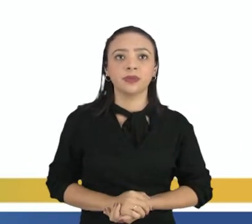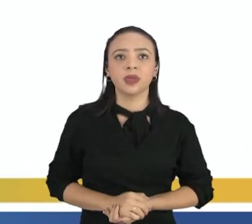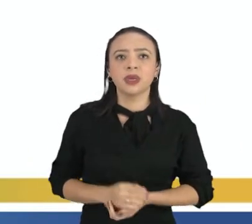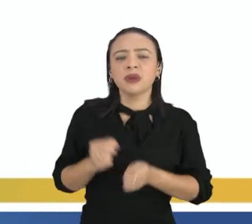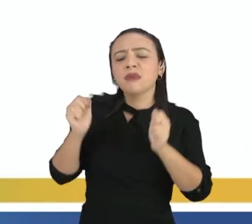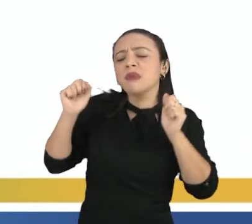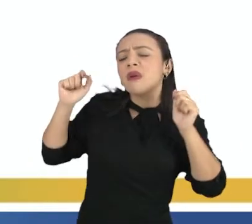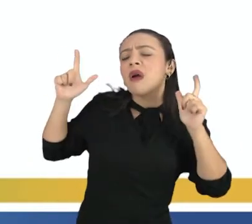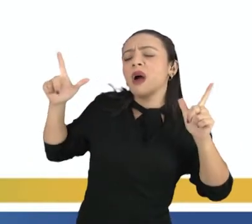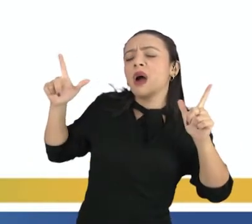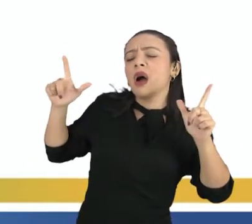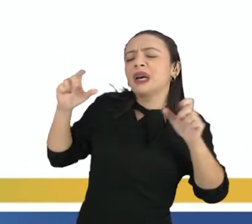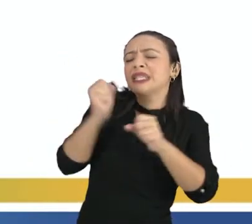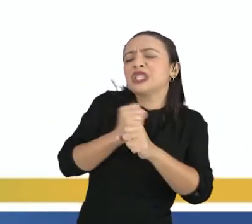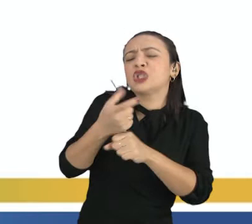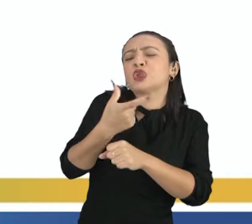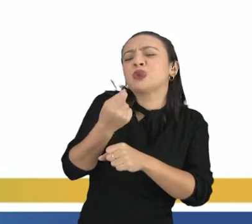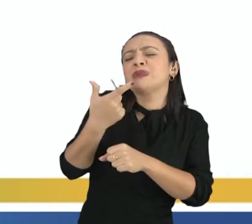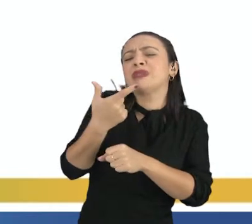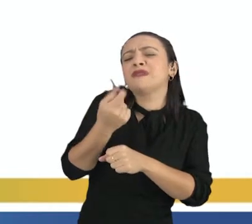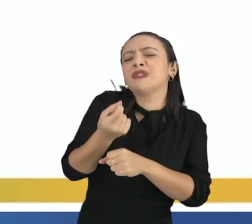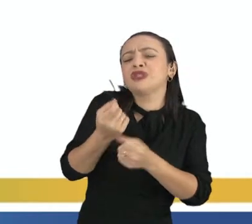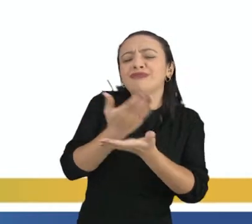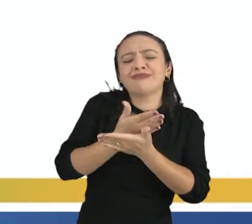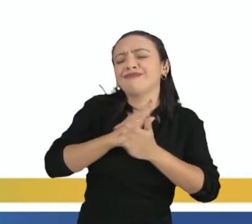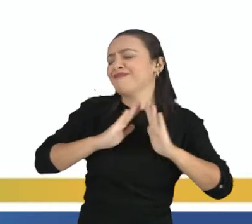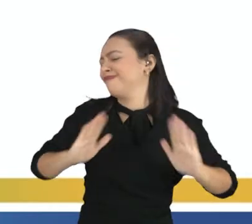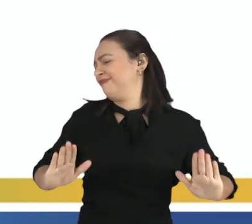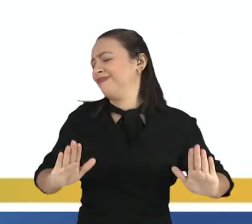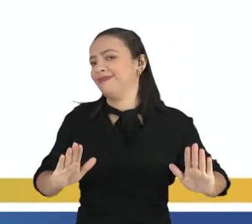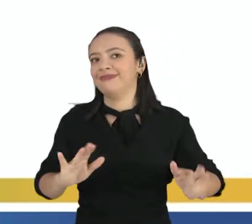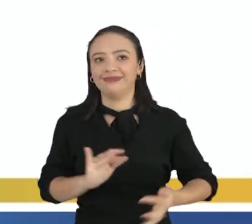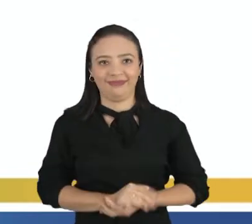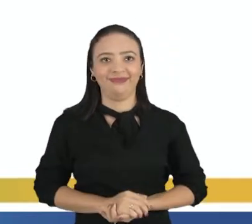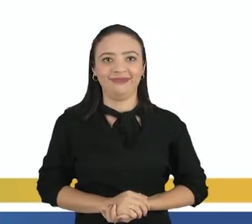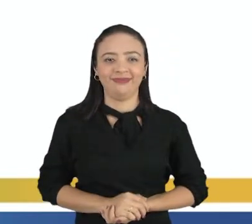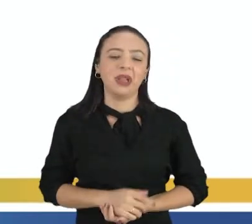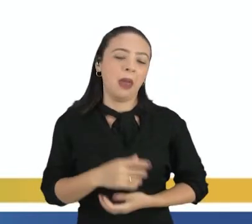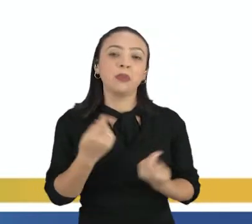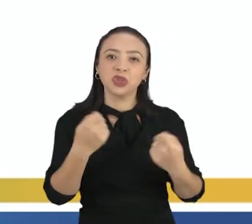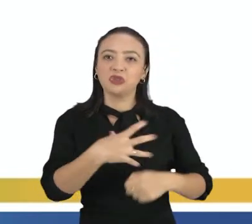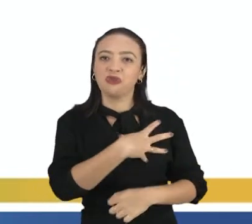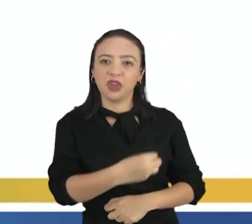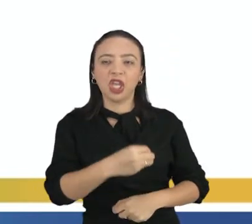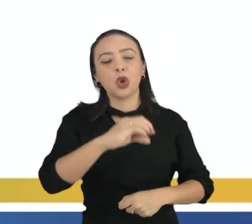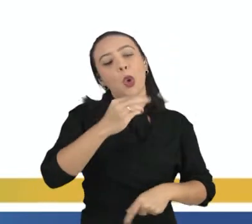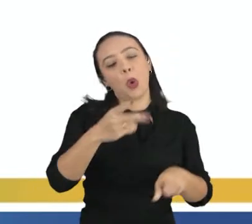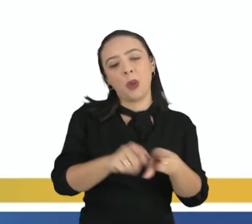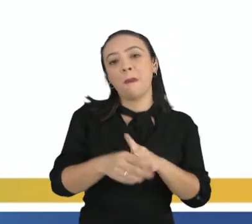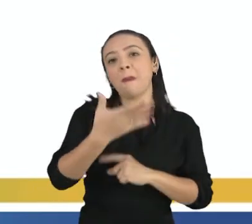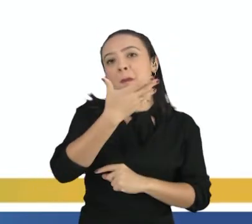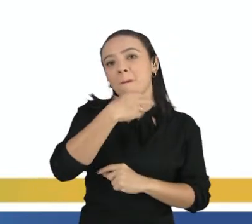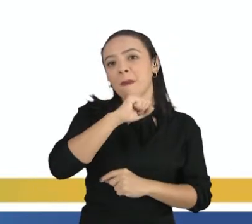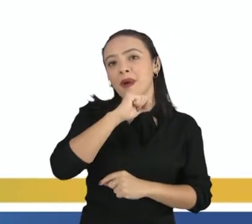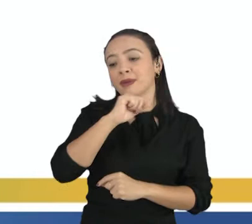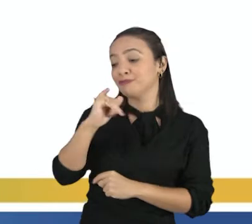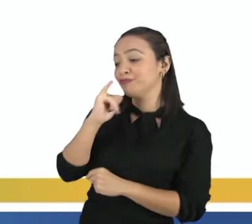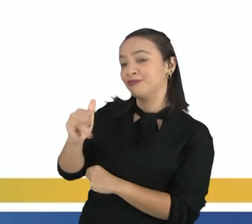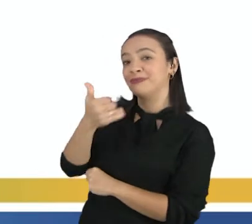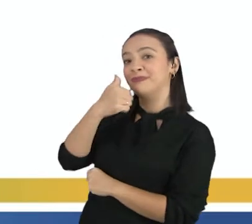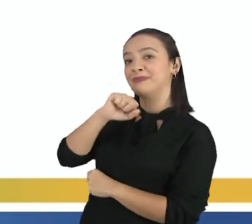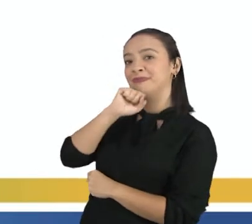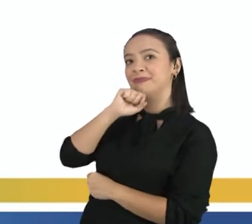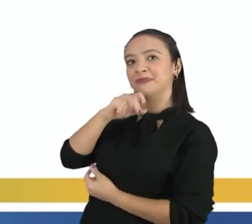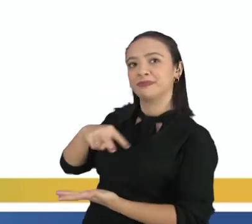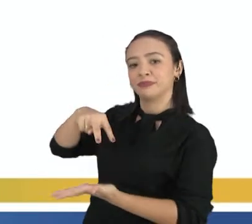acorde quando 2020 acabar, né? Ou o filho ou o marido falando para a mulher que está em